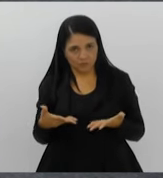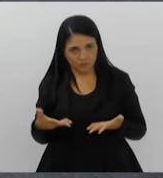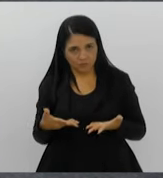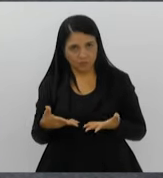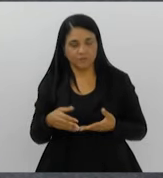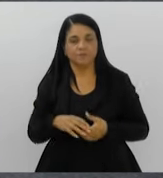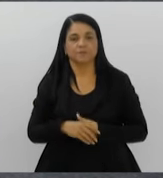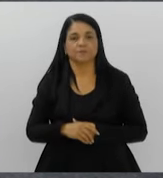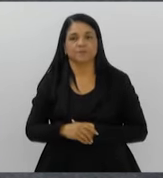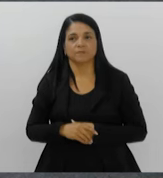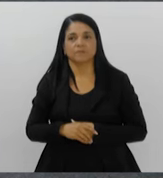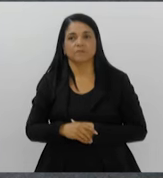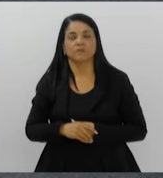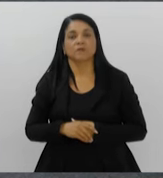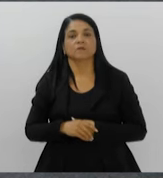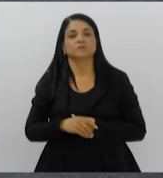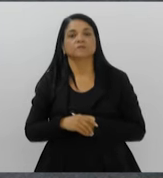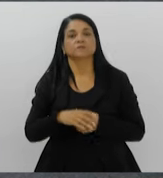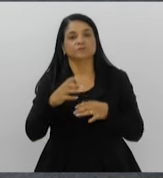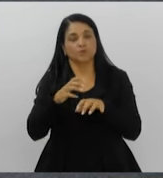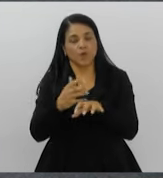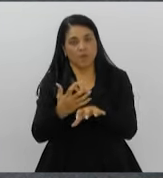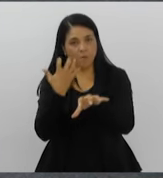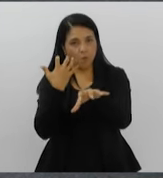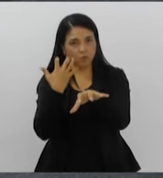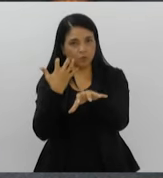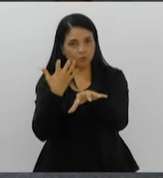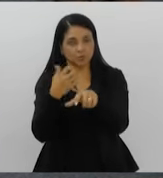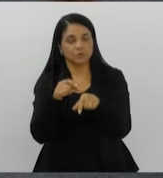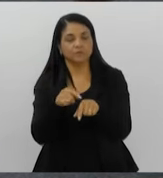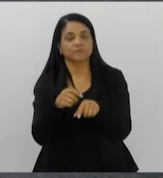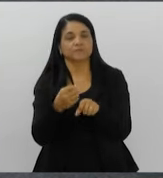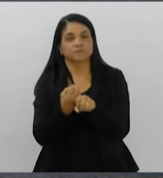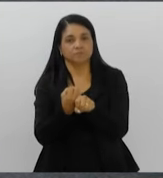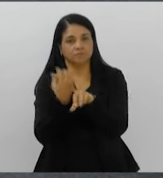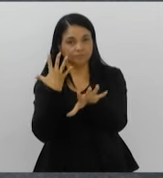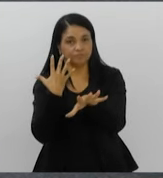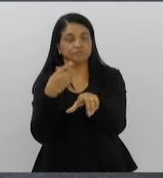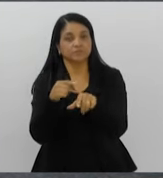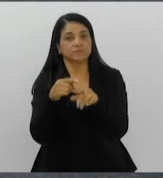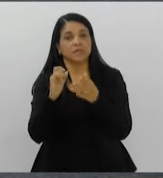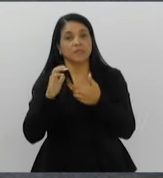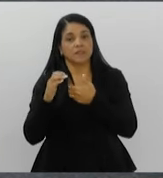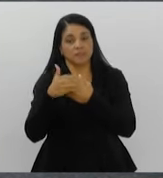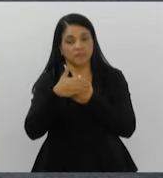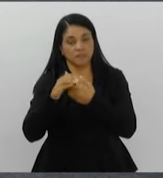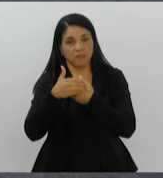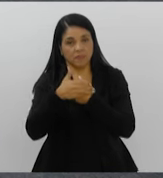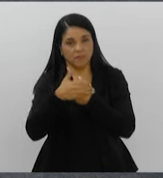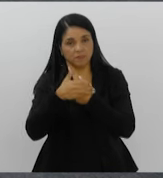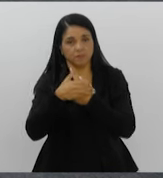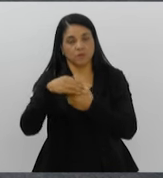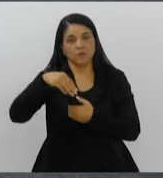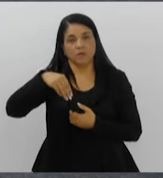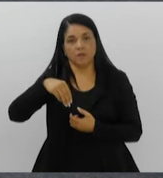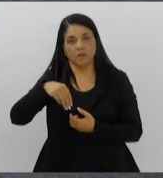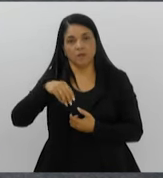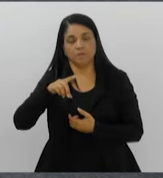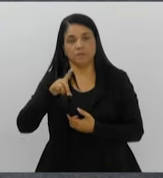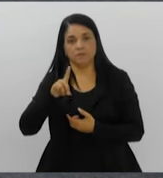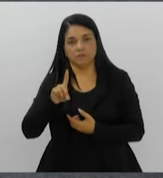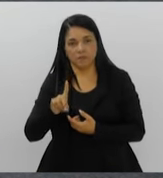data, por meios remotos, conforme termos do ato NMD número